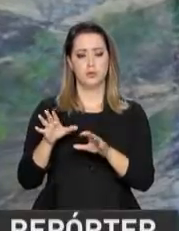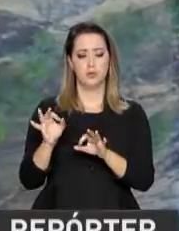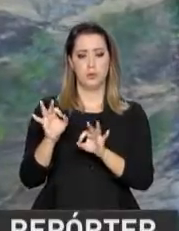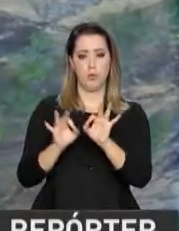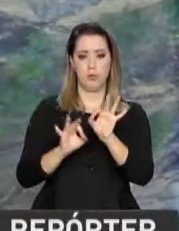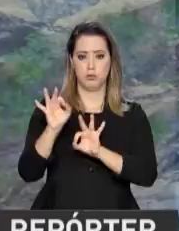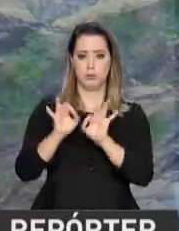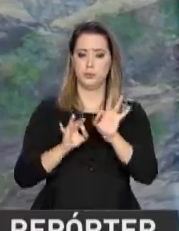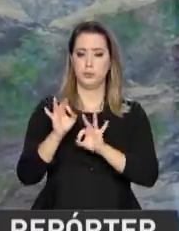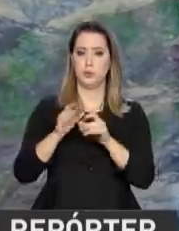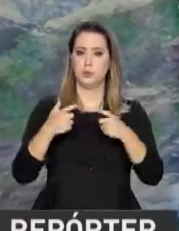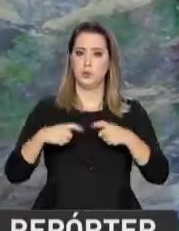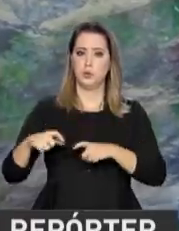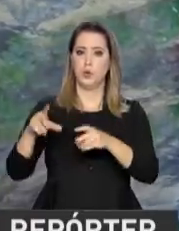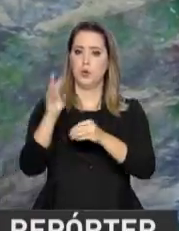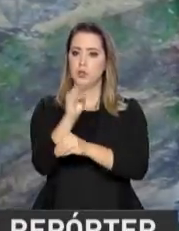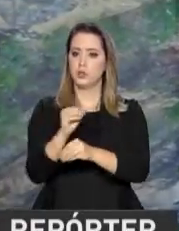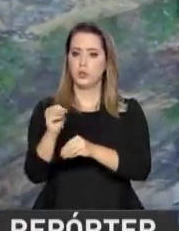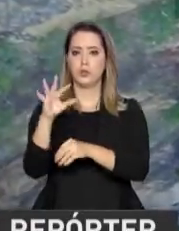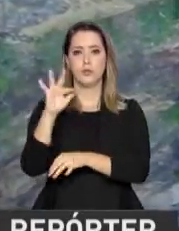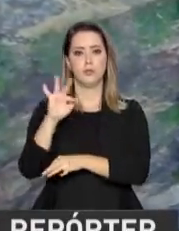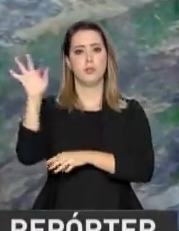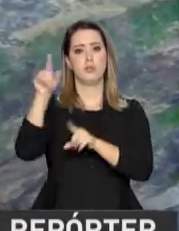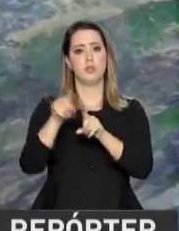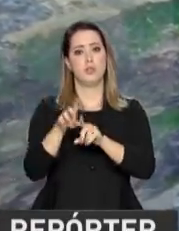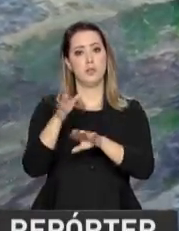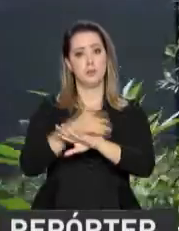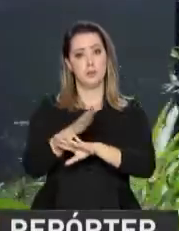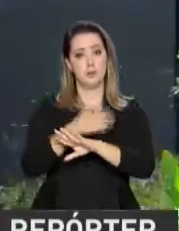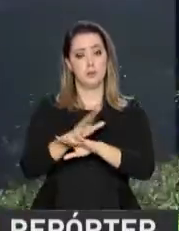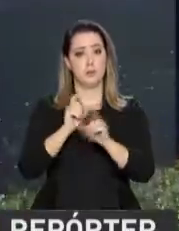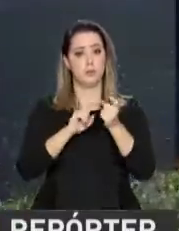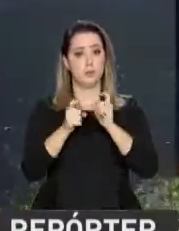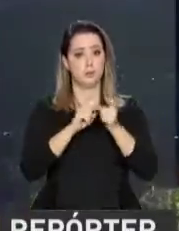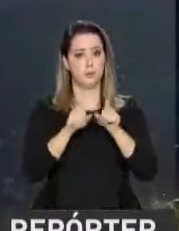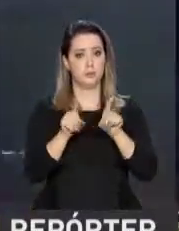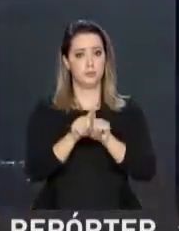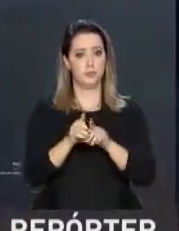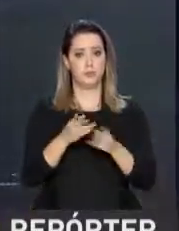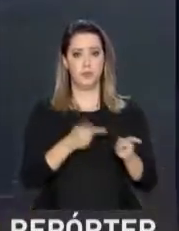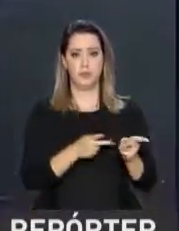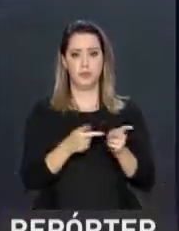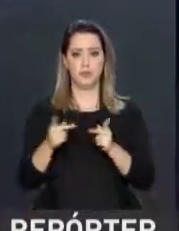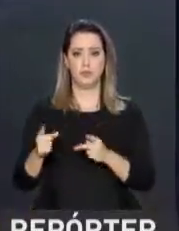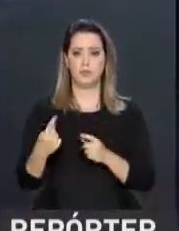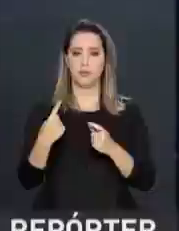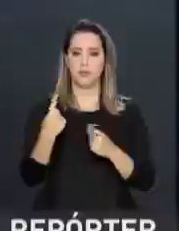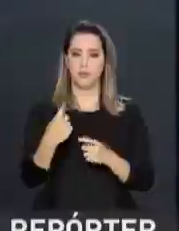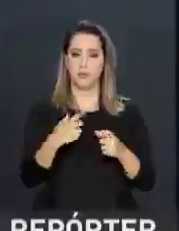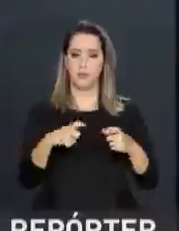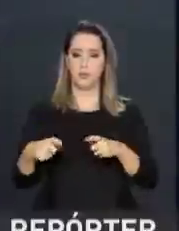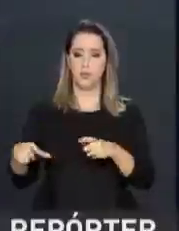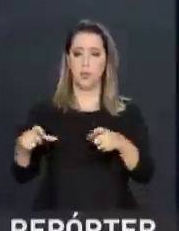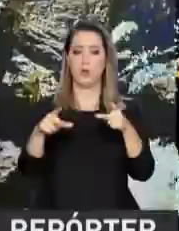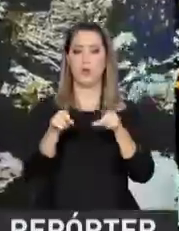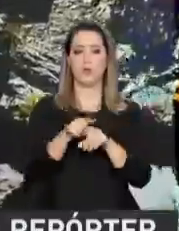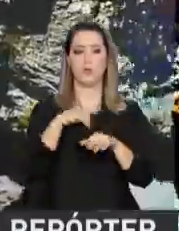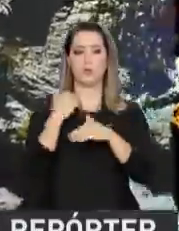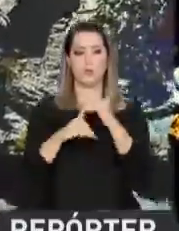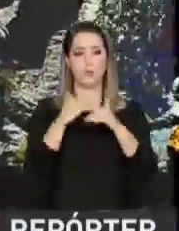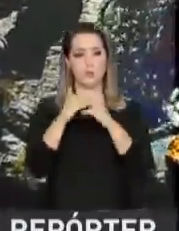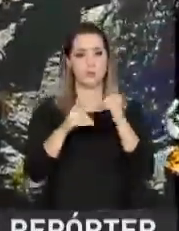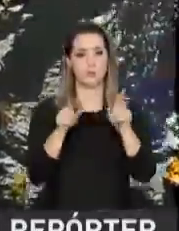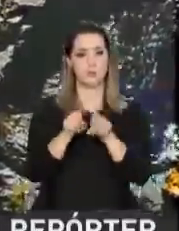de conservação federais ea capacitação de gestores a visitação em unidades de conservação vem crescendo